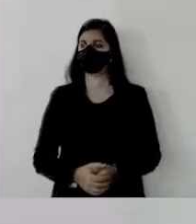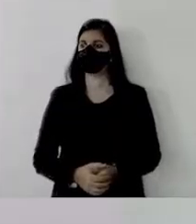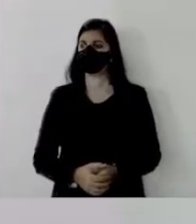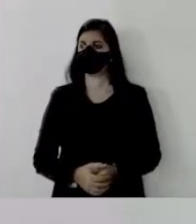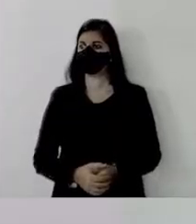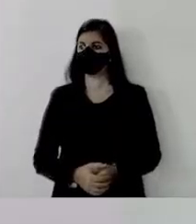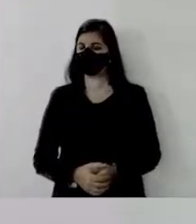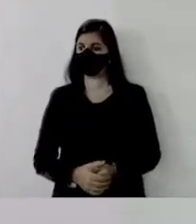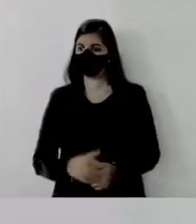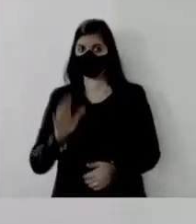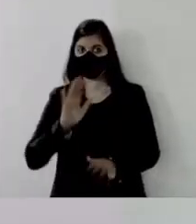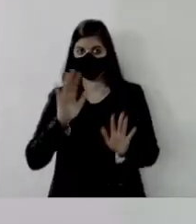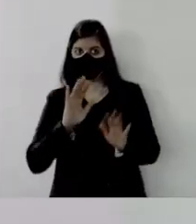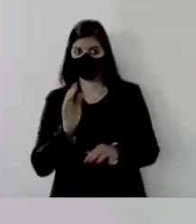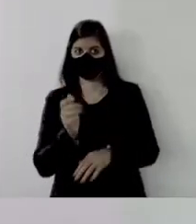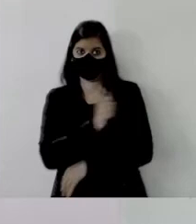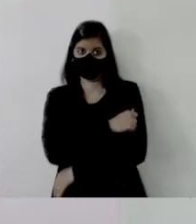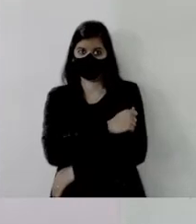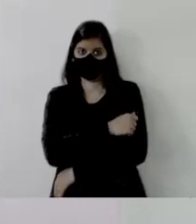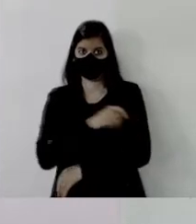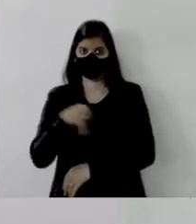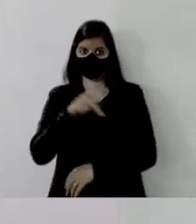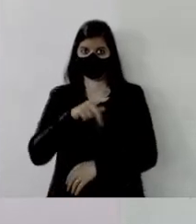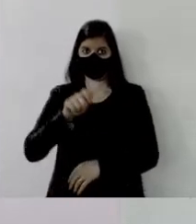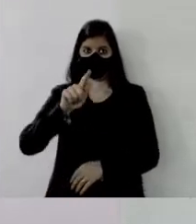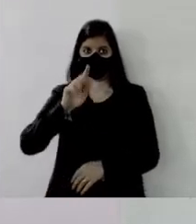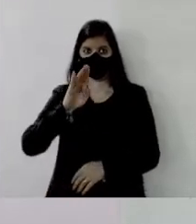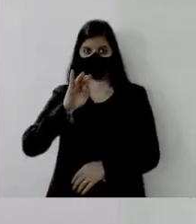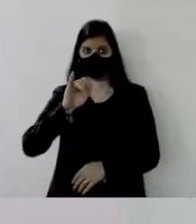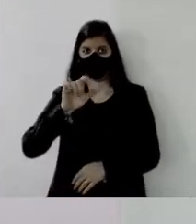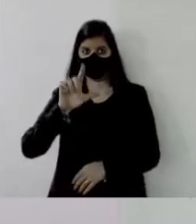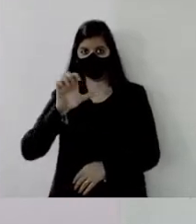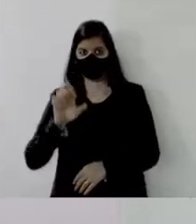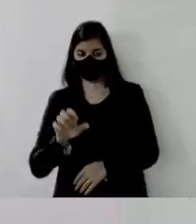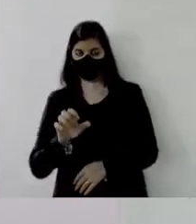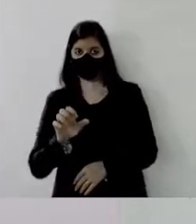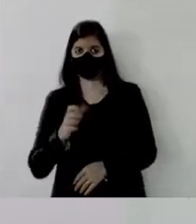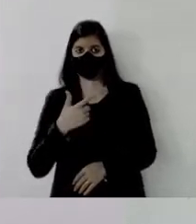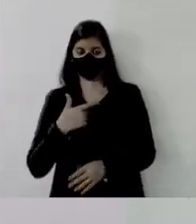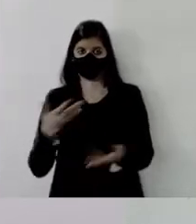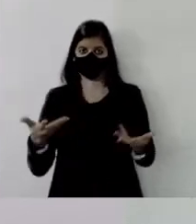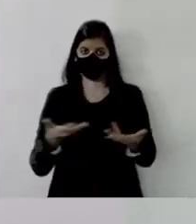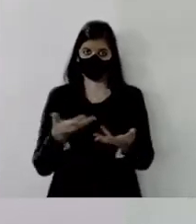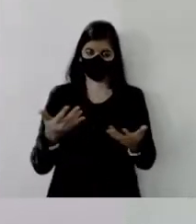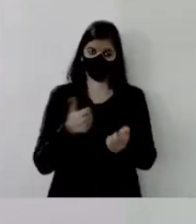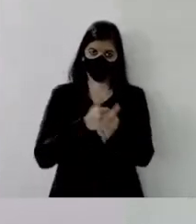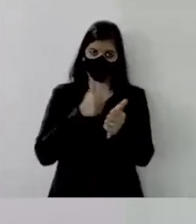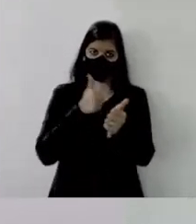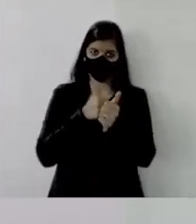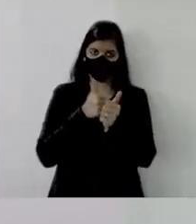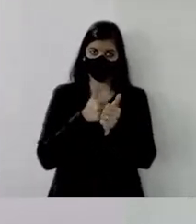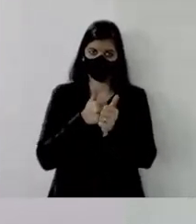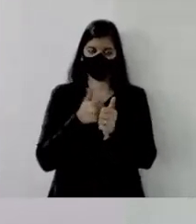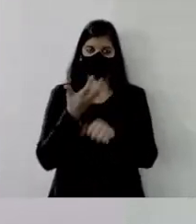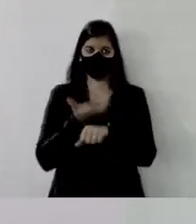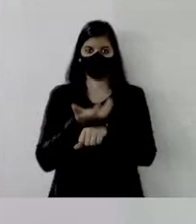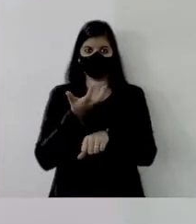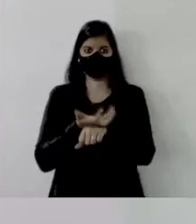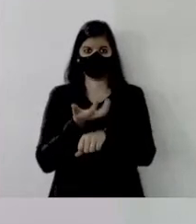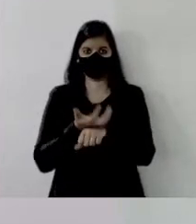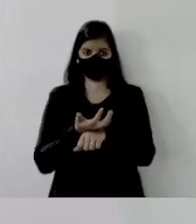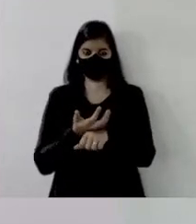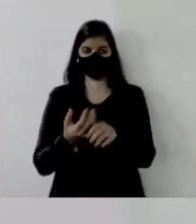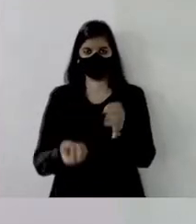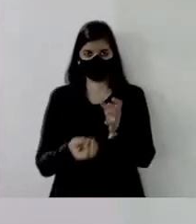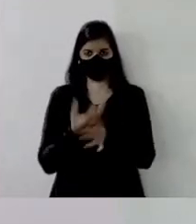Olá, estudantes! Eu sou a professora Gabriele e eu estarei acompanhando vocês nessa disciplina de